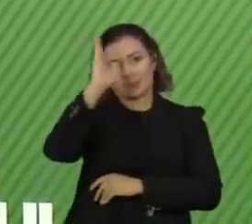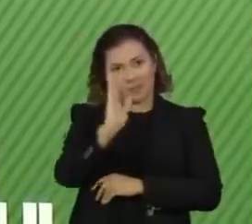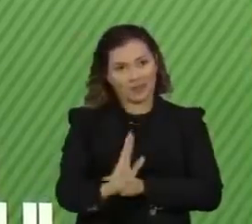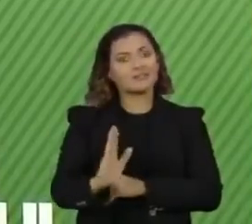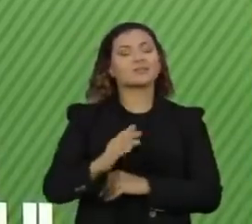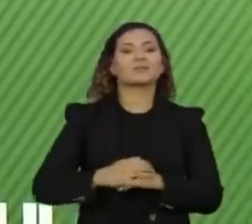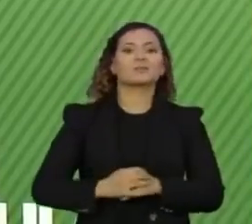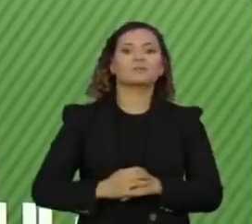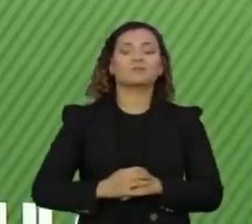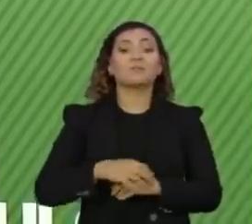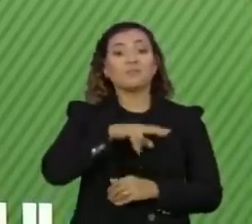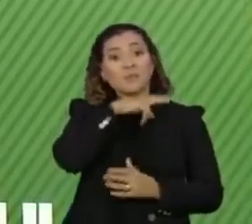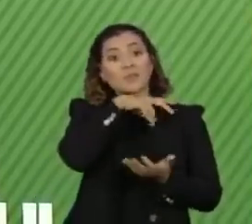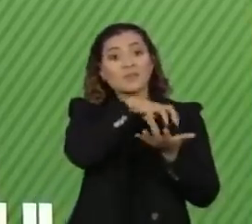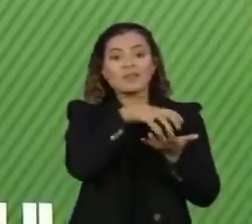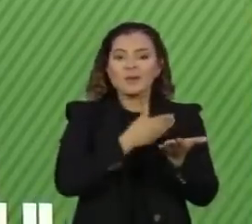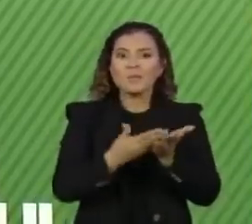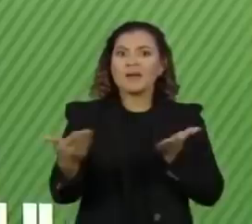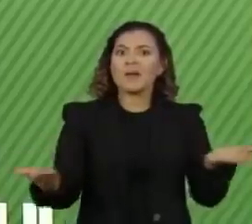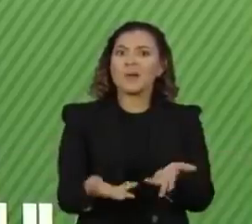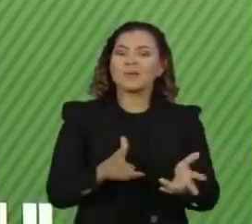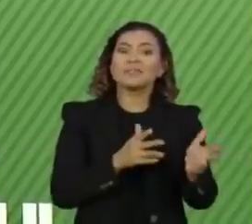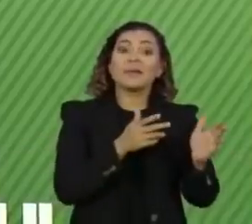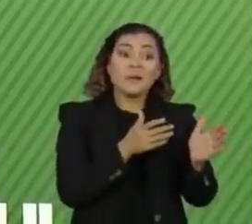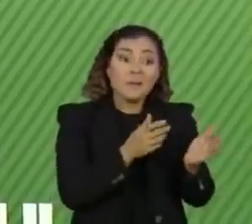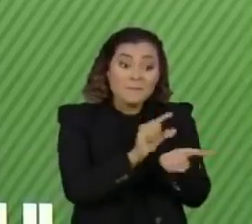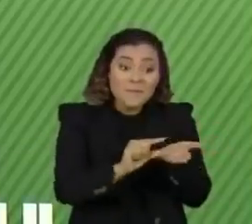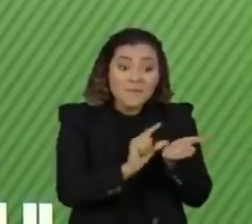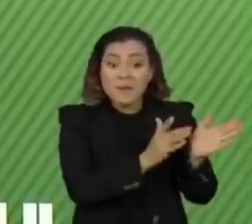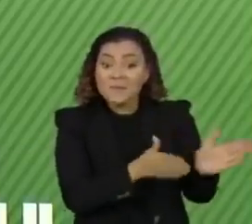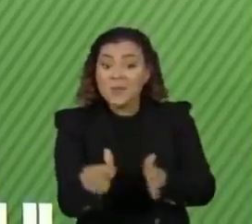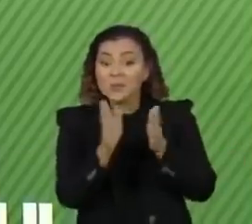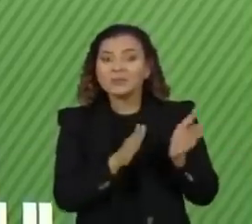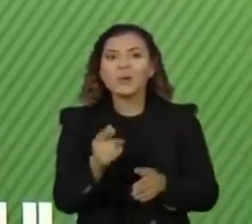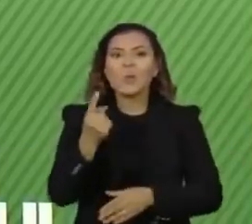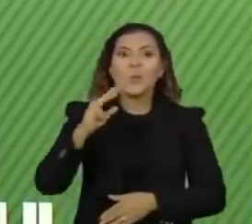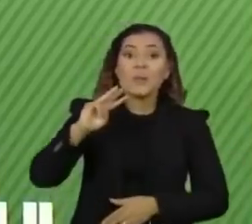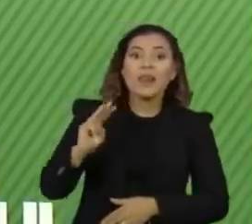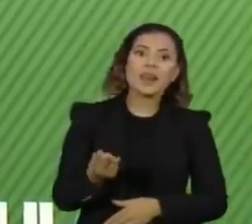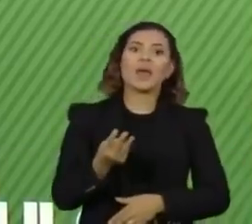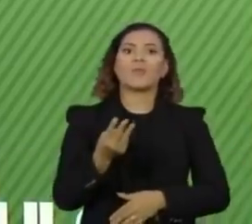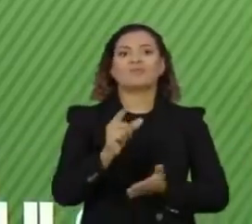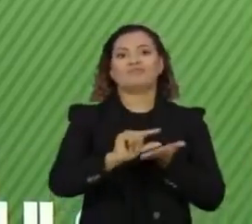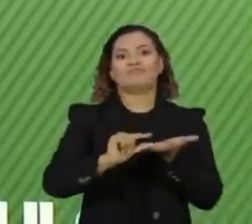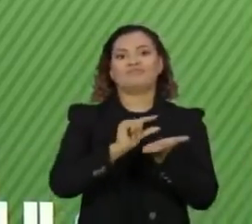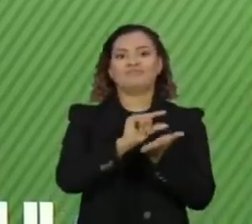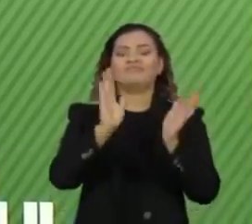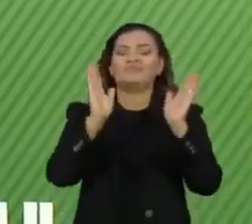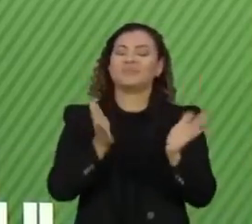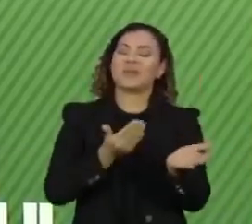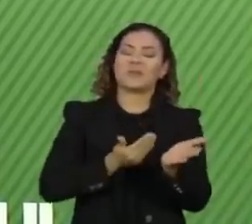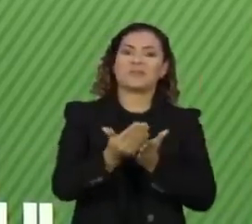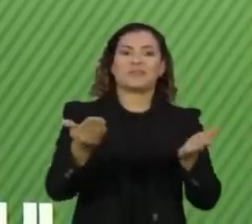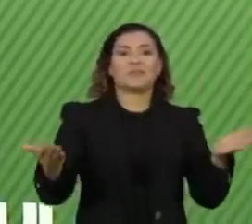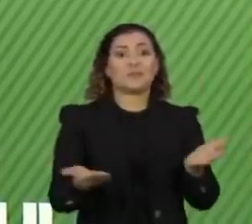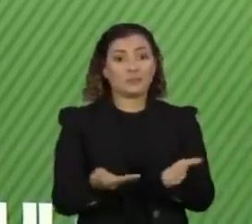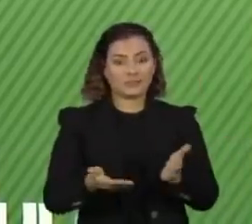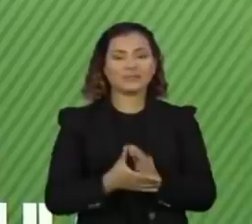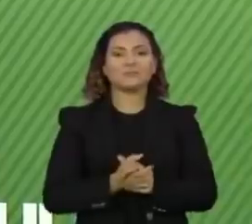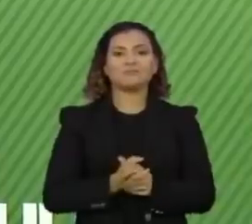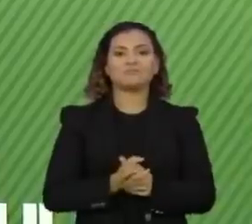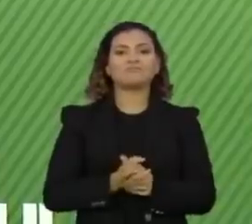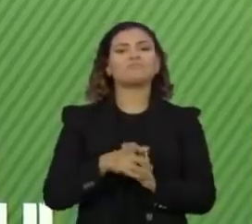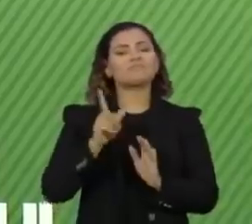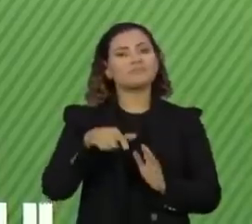O Butantan começa hoje a produzir o primeiro lote com 1 milhão de doses da Butanvac, a